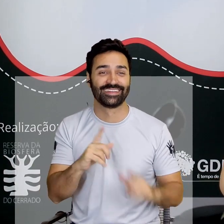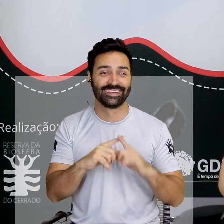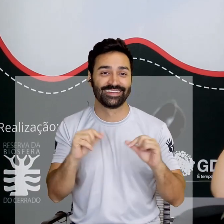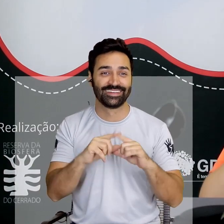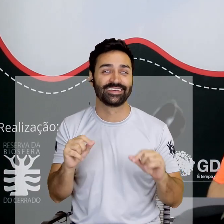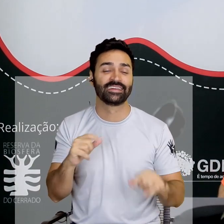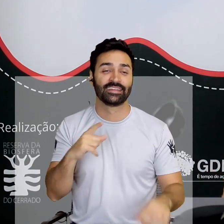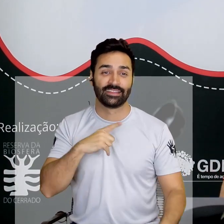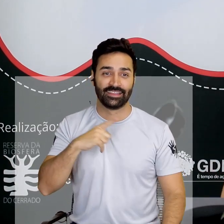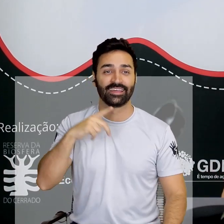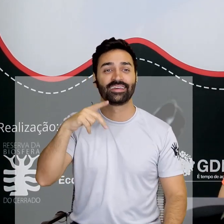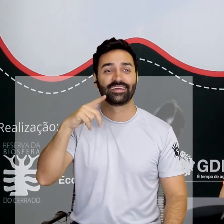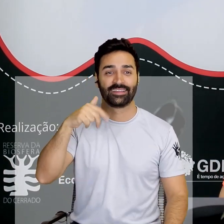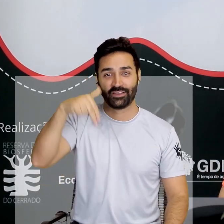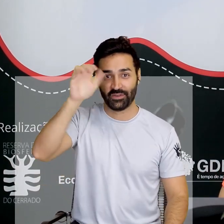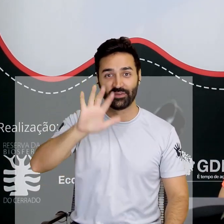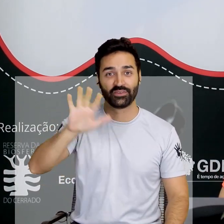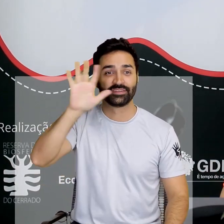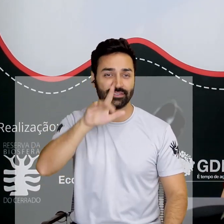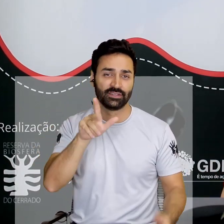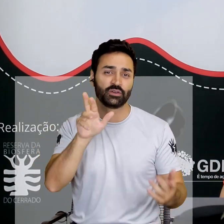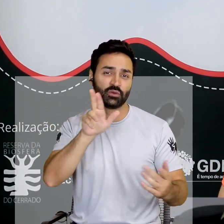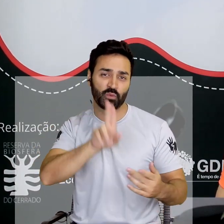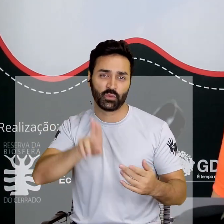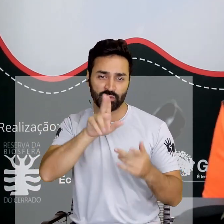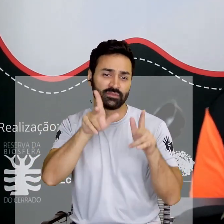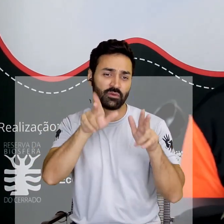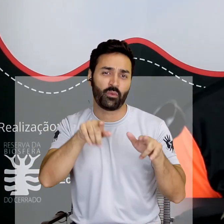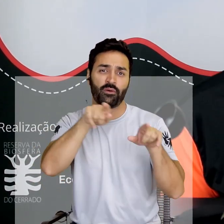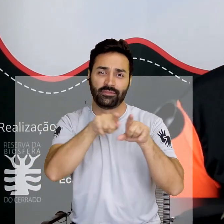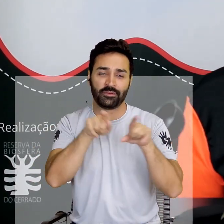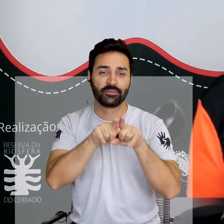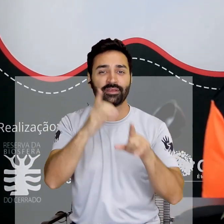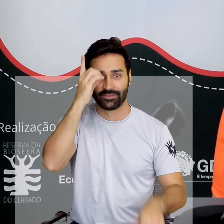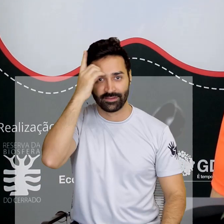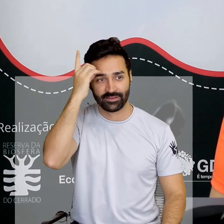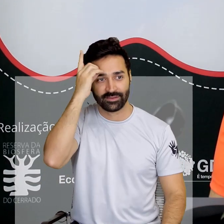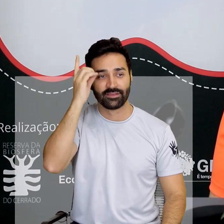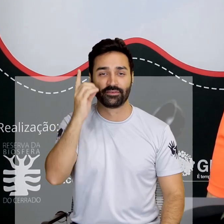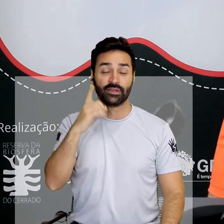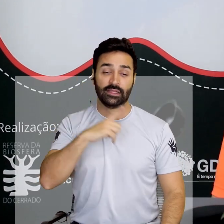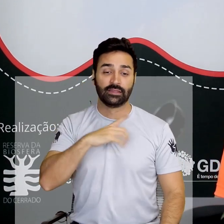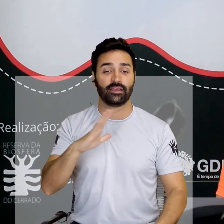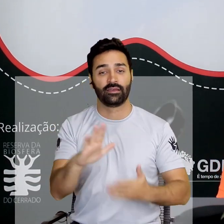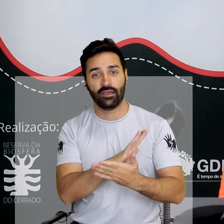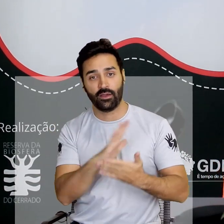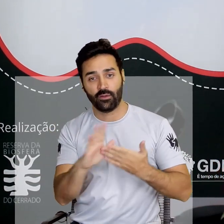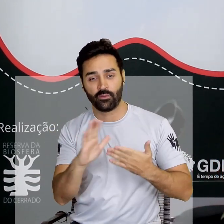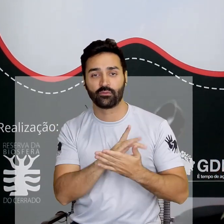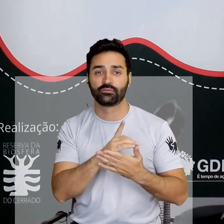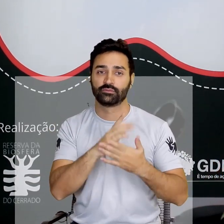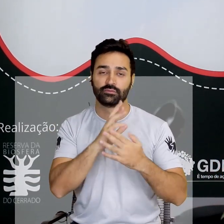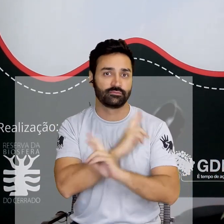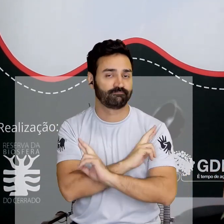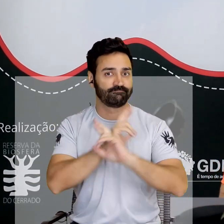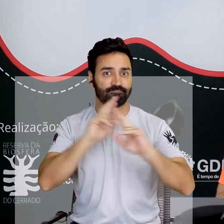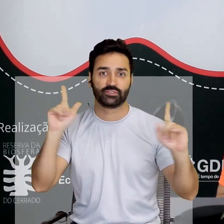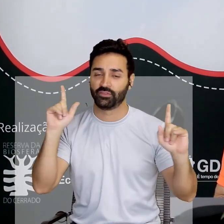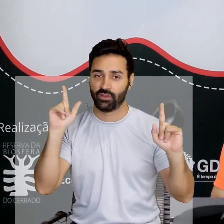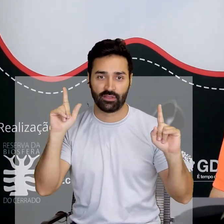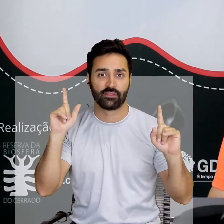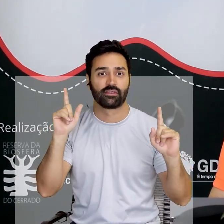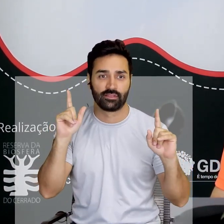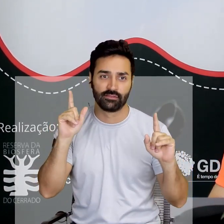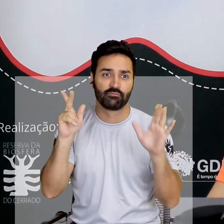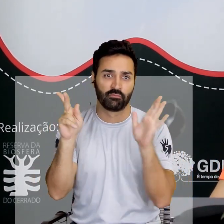no Nordeste que é usado esse, muito que que ele faz, porque assim, tem alguns que são bem diferentes de lá